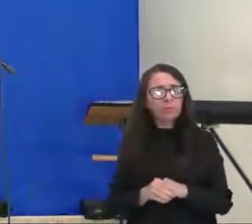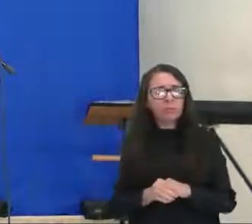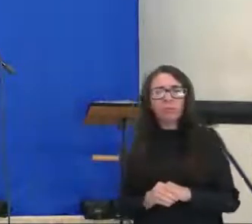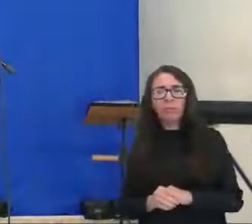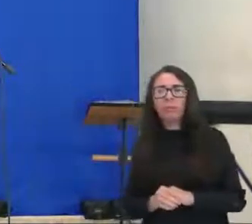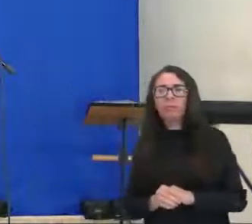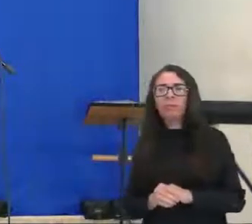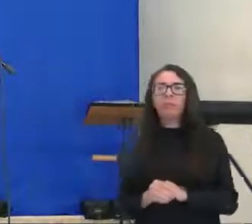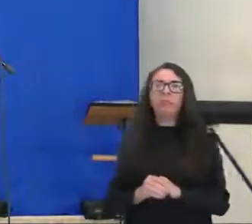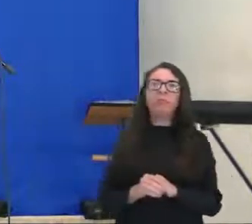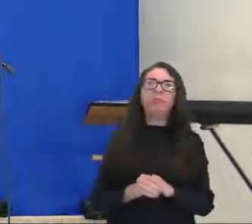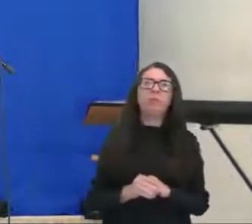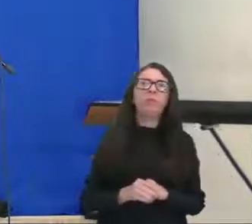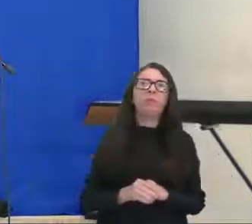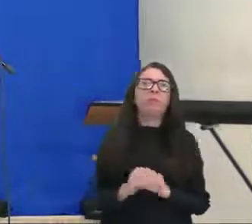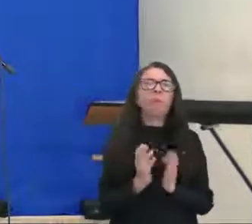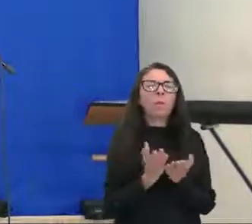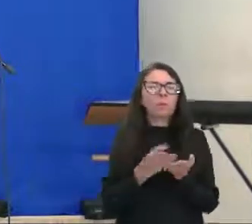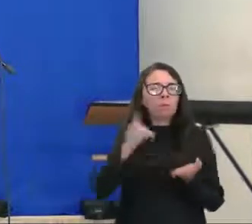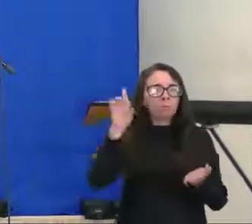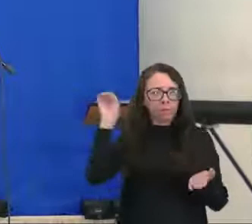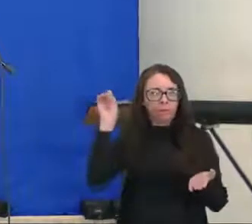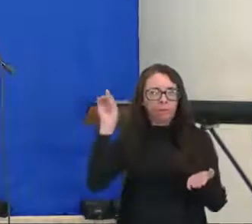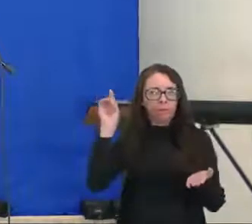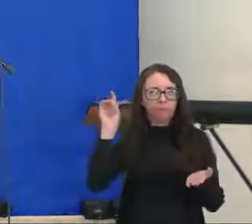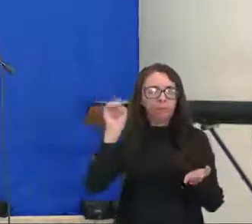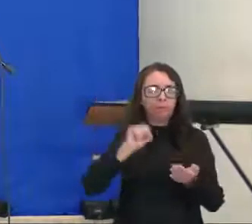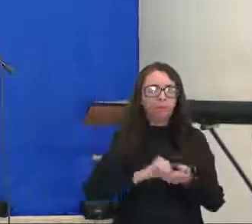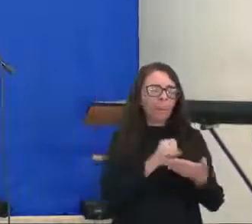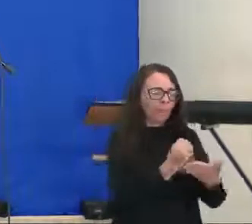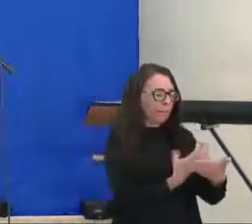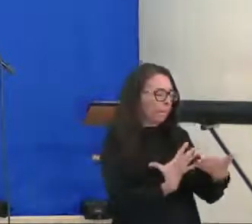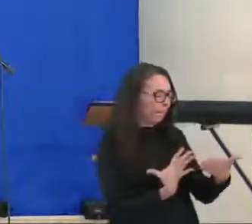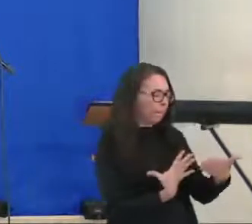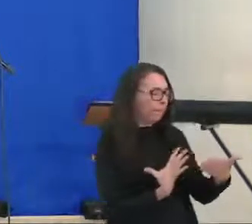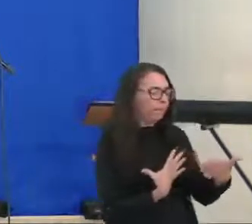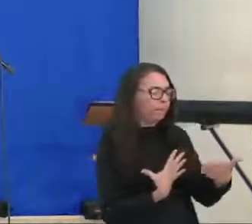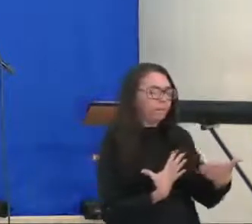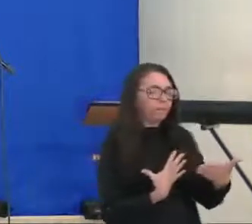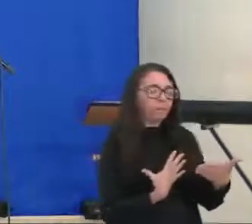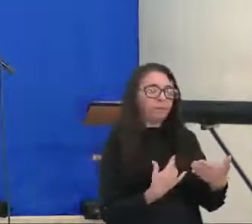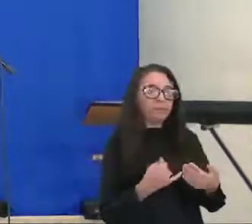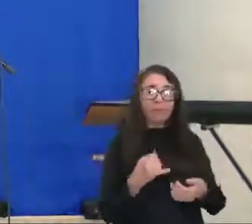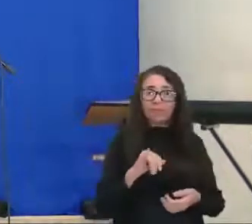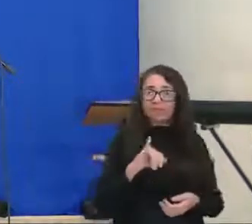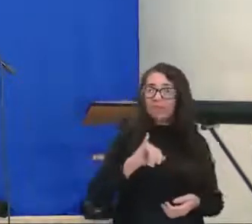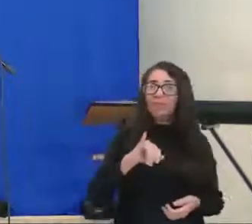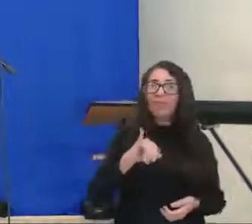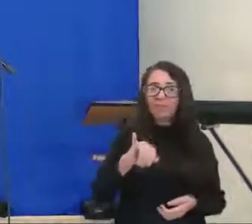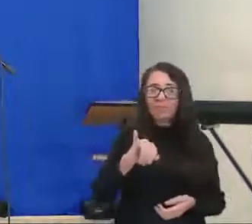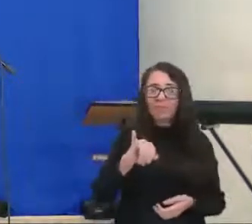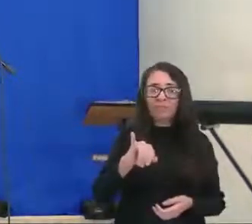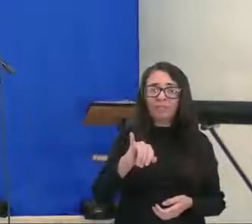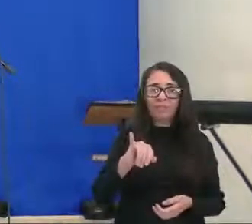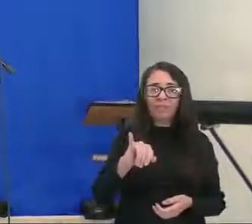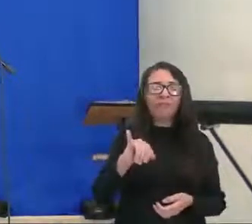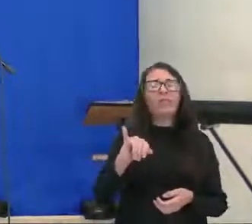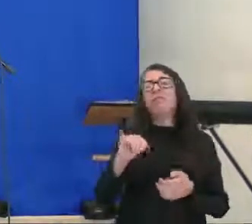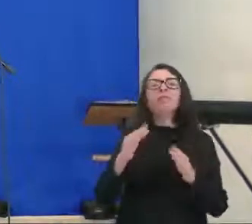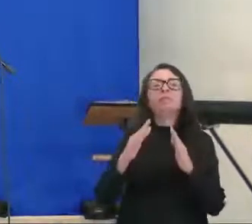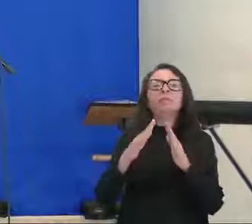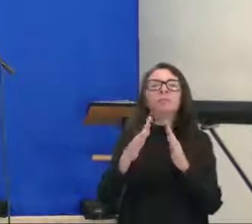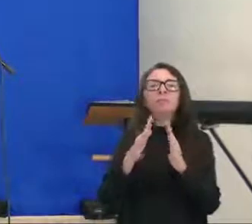muito das boas coisas que Deus provê para ela. Então o corpo tem que estar espiritualmente